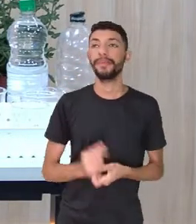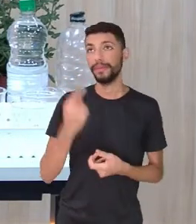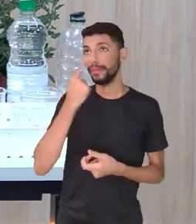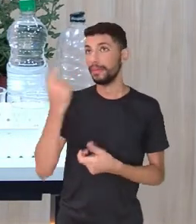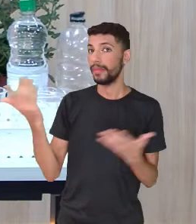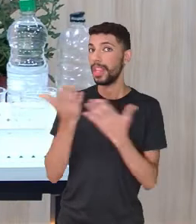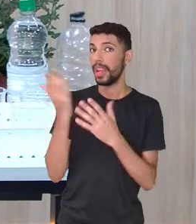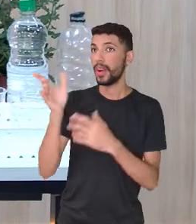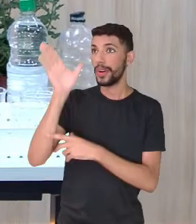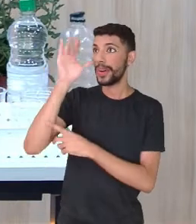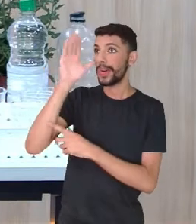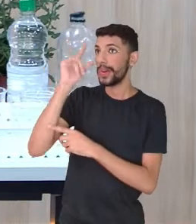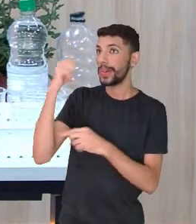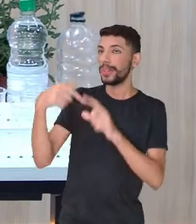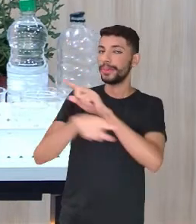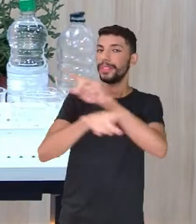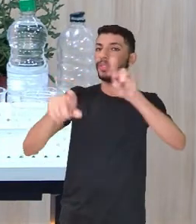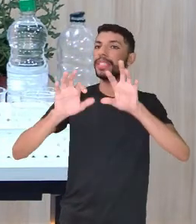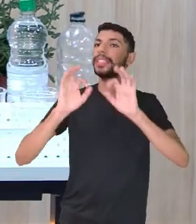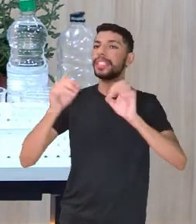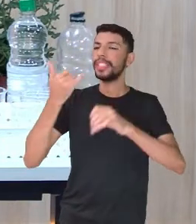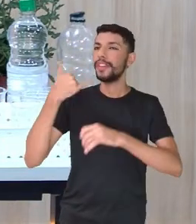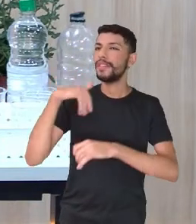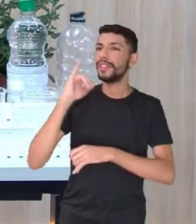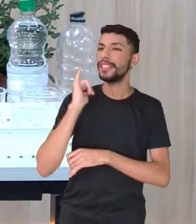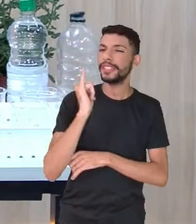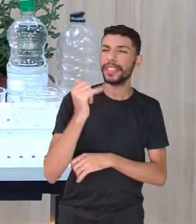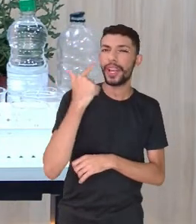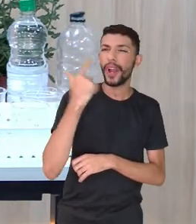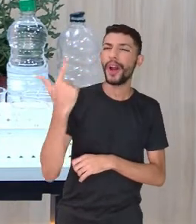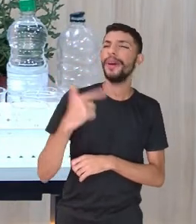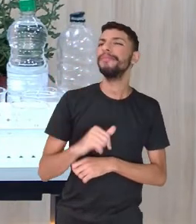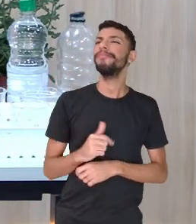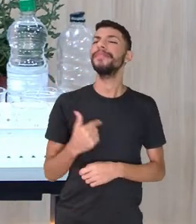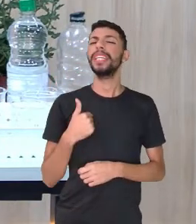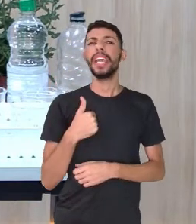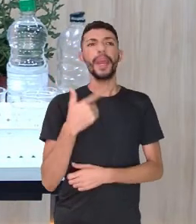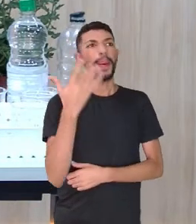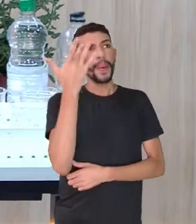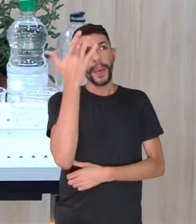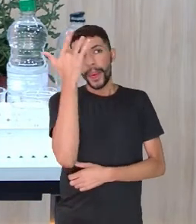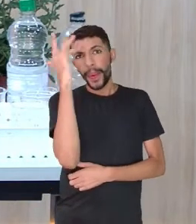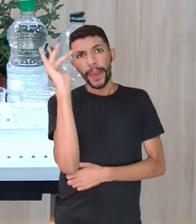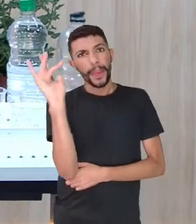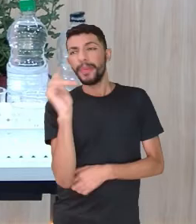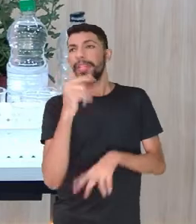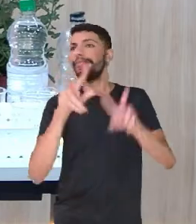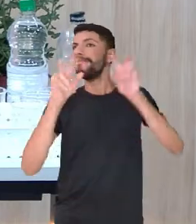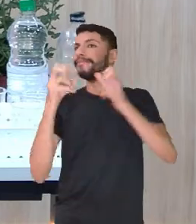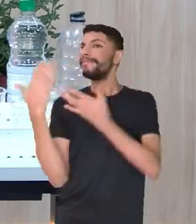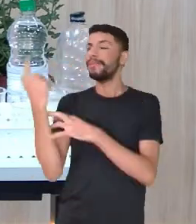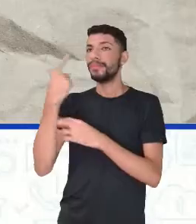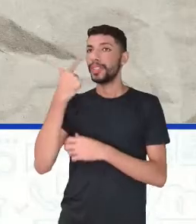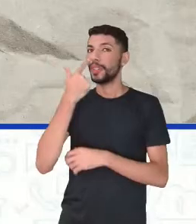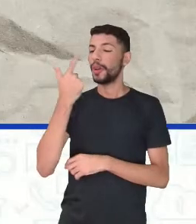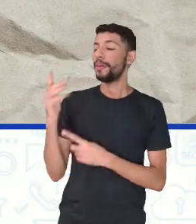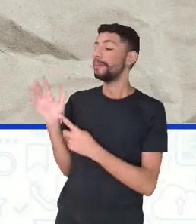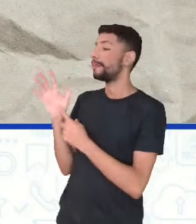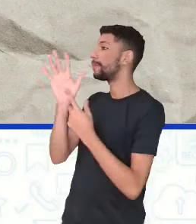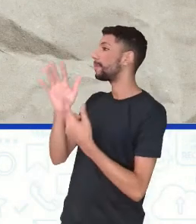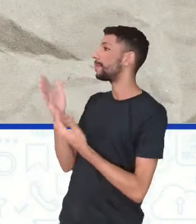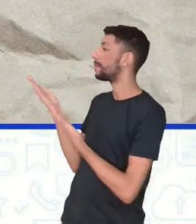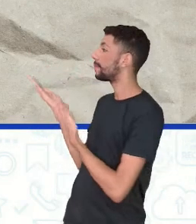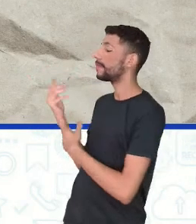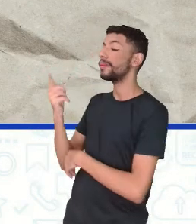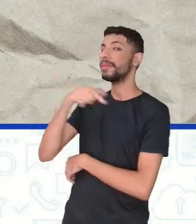uma curiosidade que eu vou dizer a vocês. Poxa vida, eu não sabia em relação a isso. Veja o que eu trouxe para